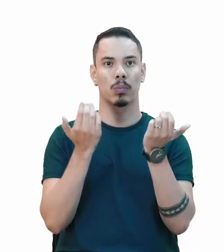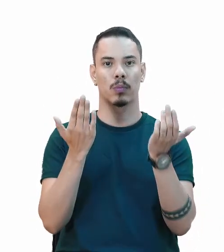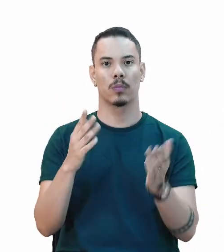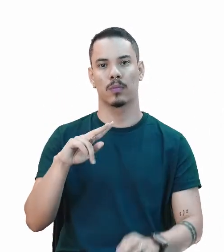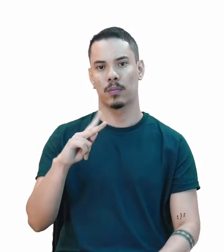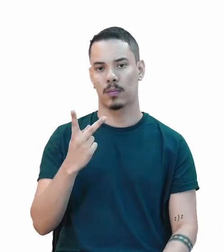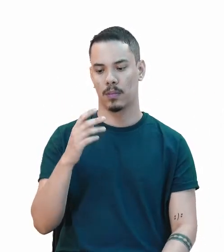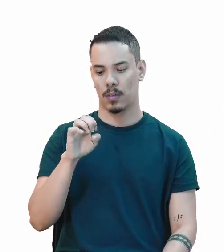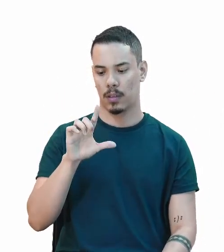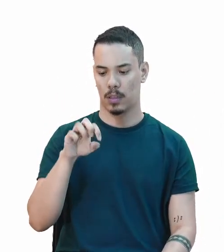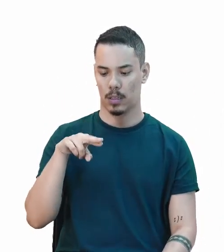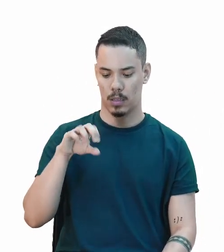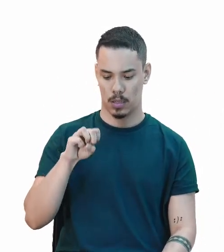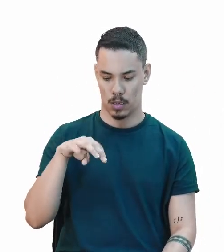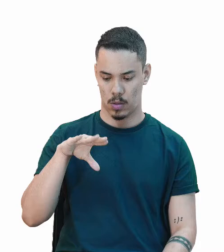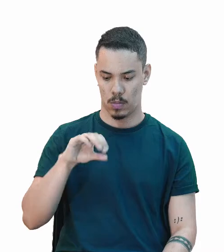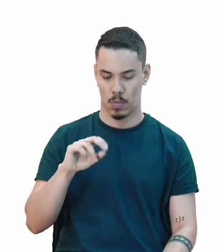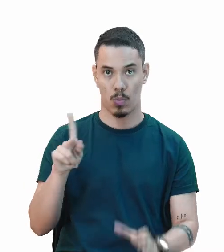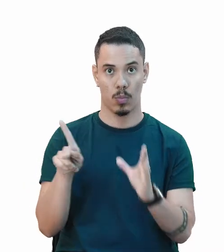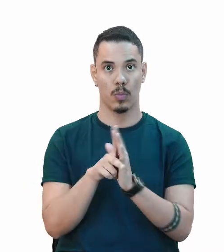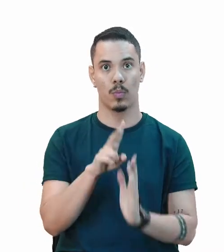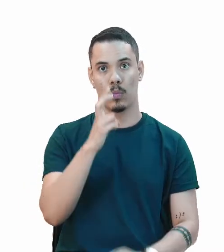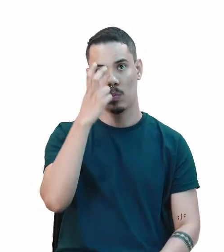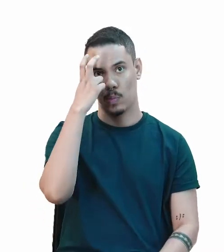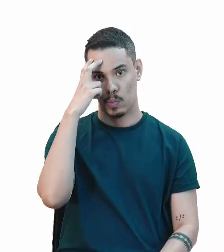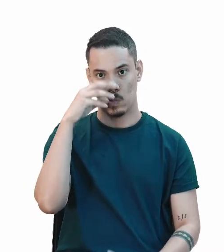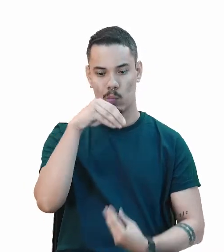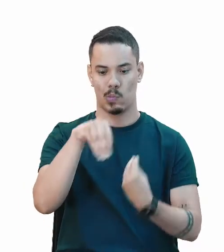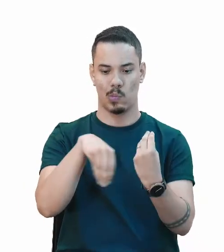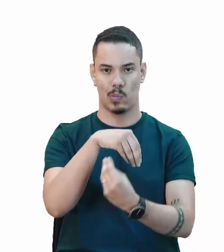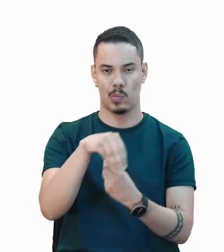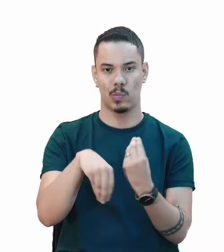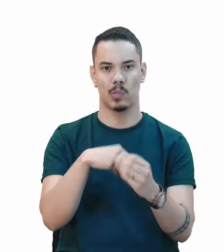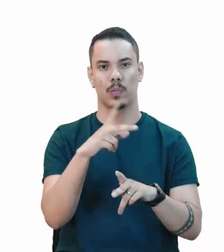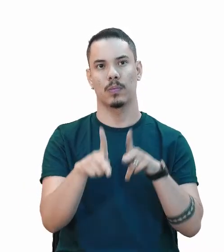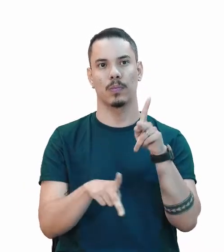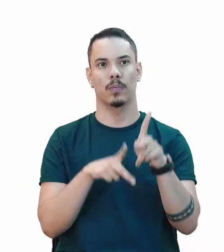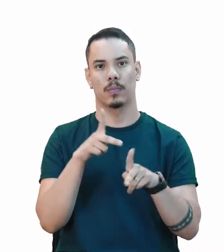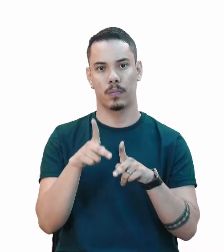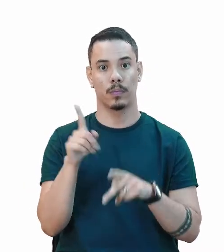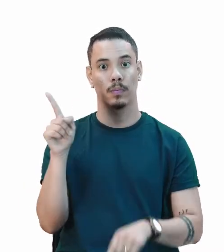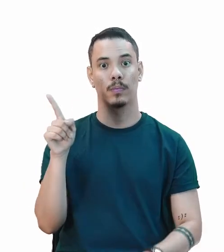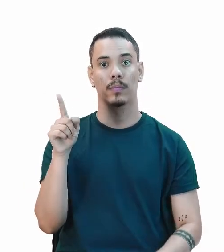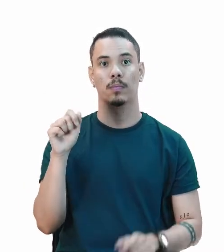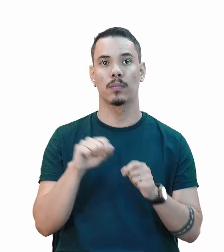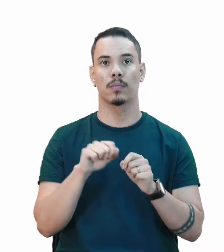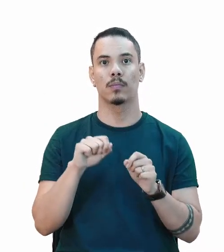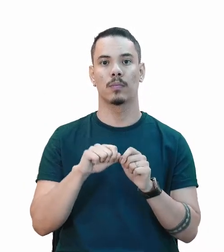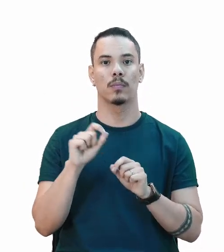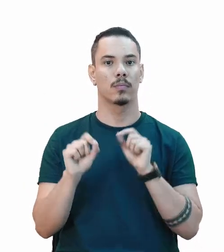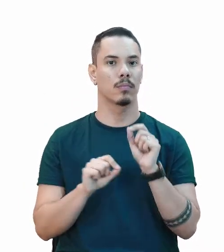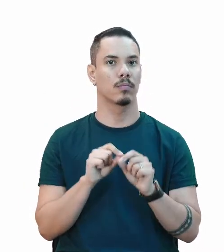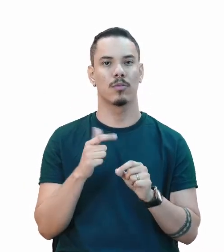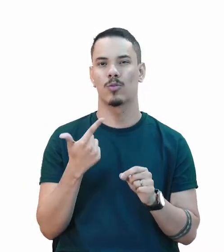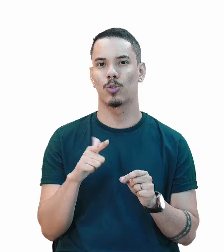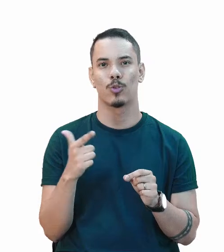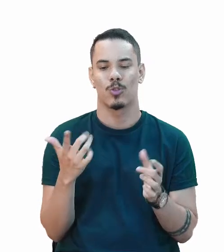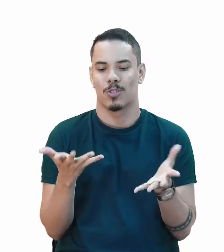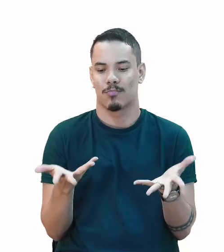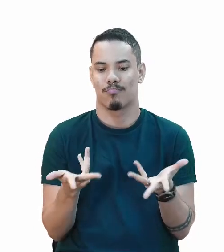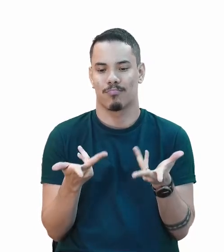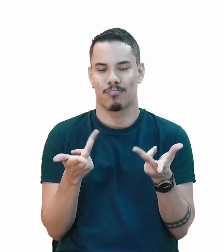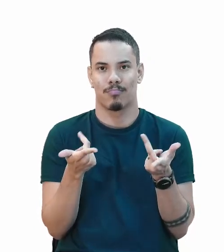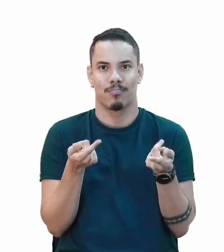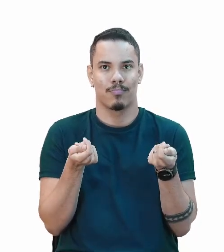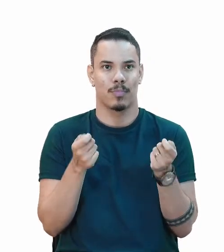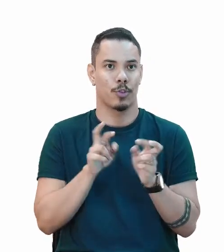helenismo, que mesclou culturas e populações, Diógenes ele não tinha apreço pela